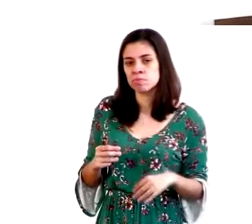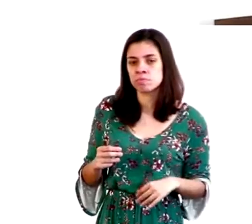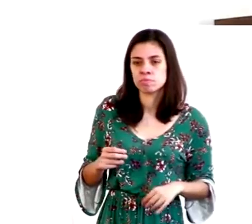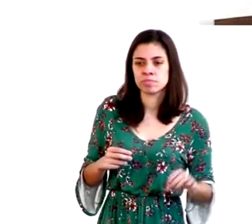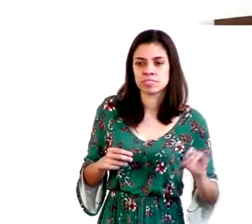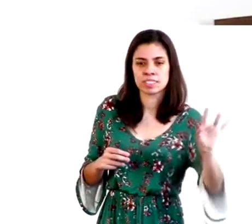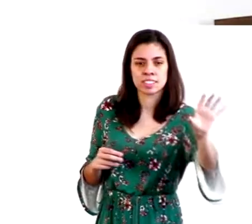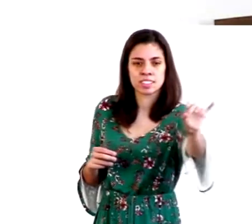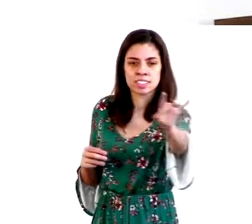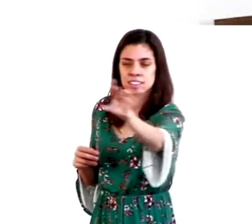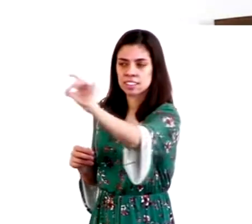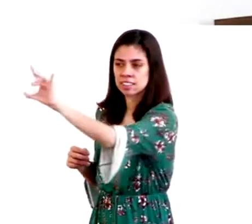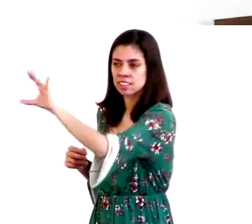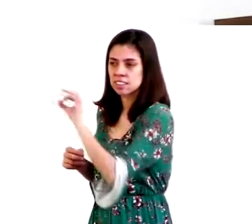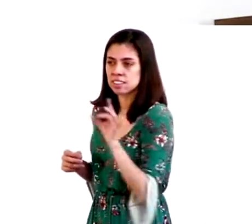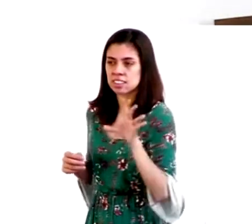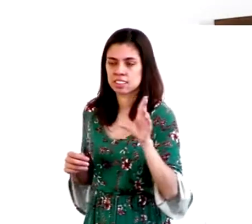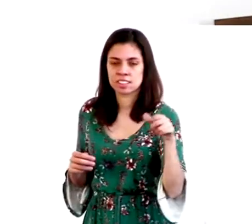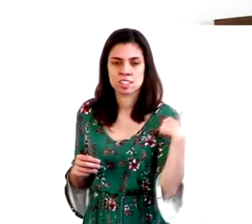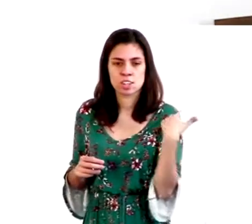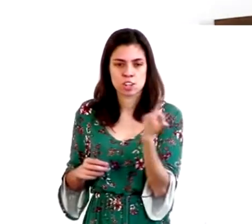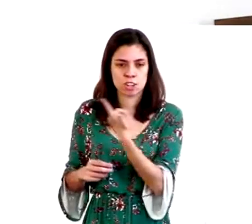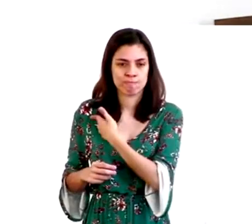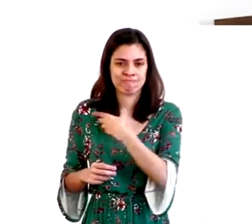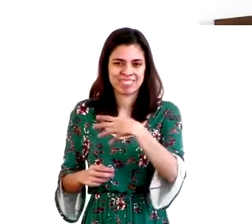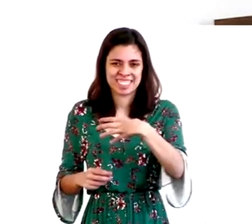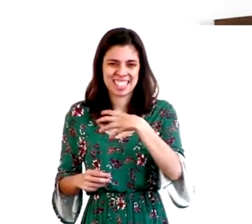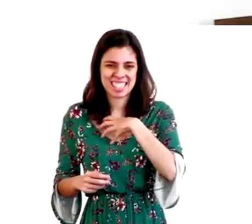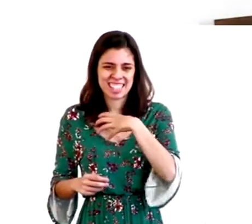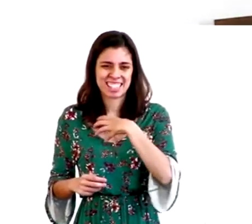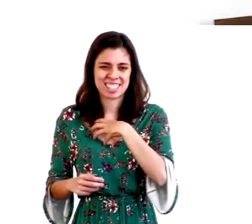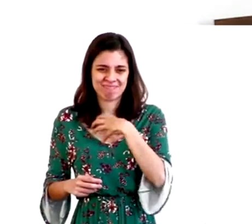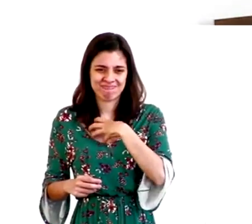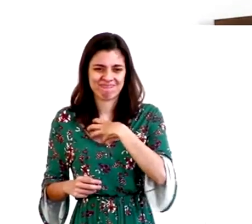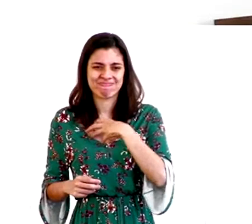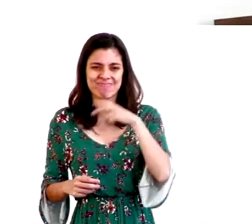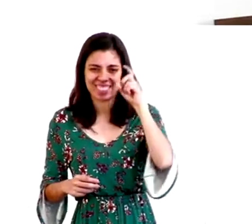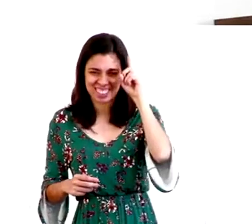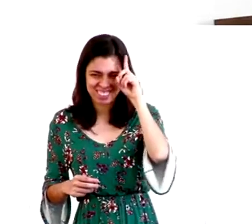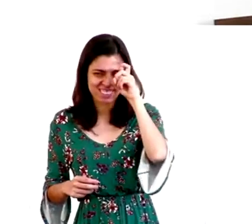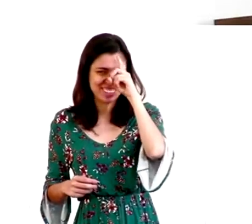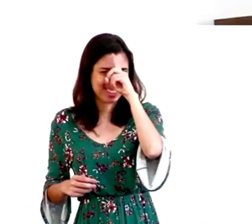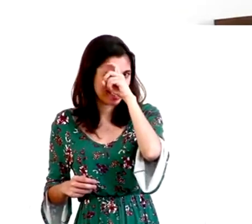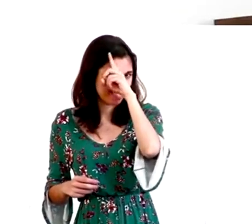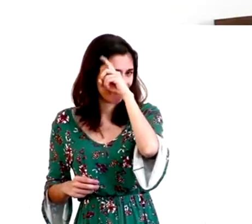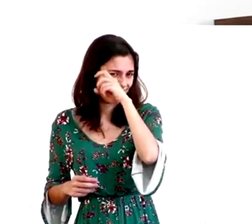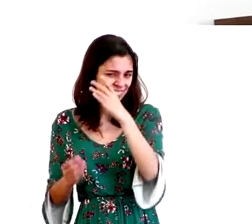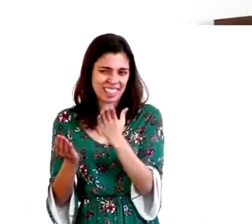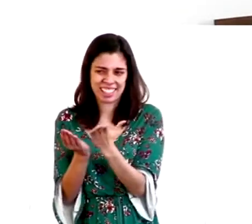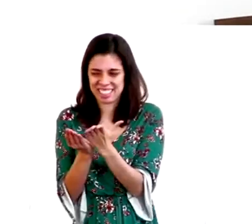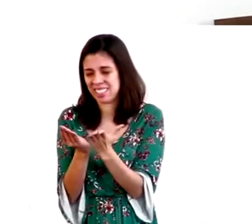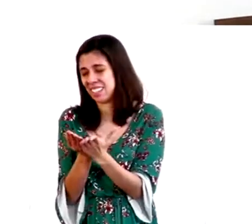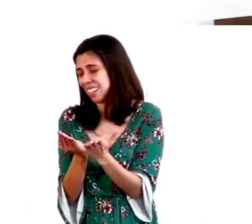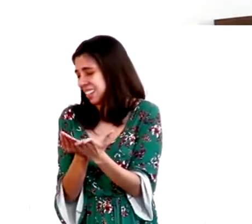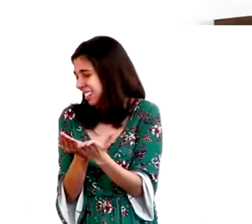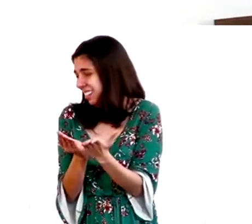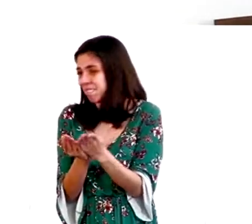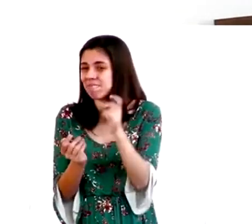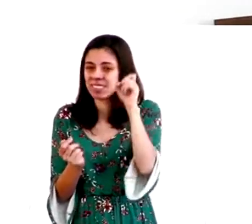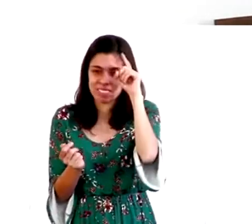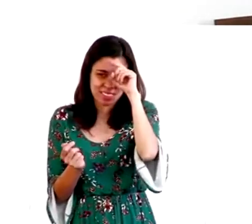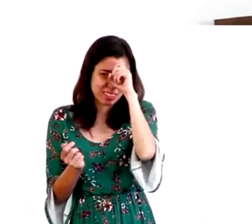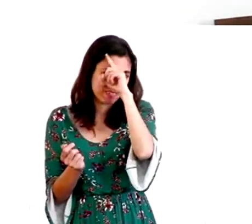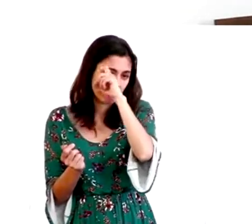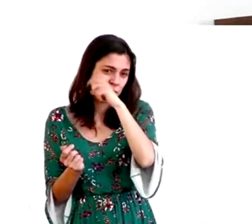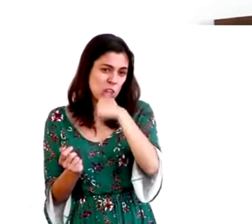Cada um de nós, sentirá isso na pele. Ora, o nosso Senhor e Mestre,